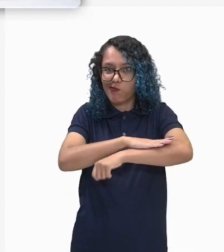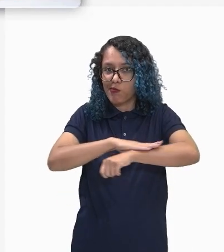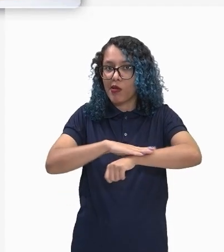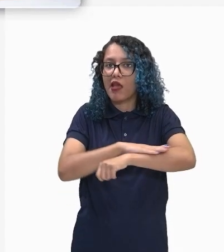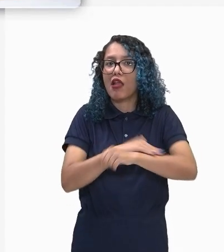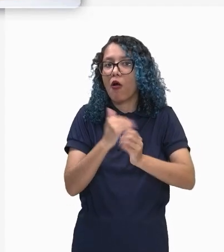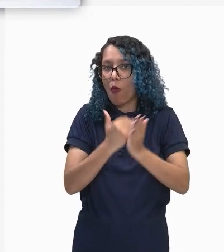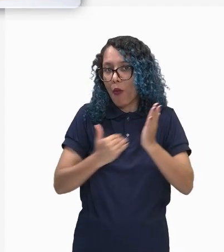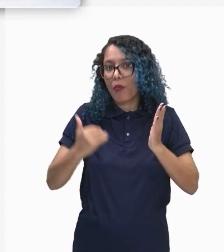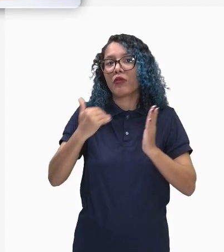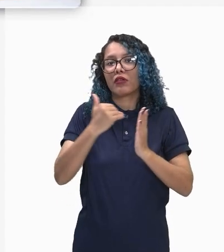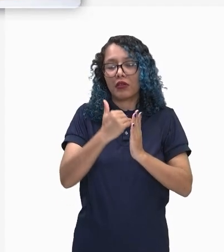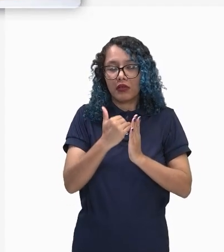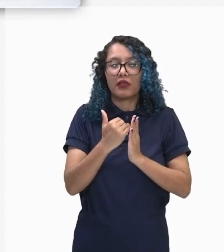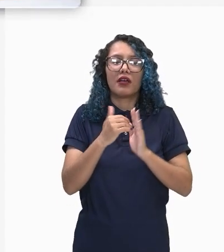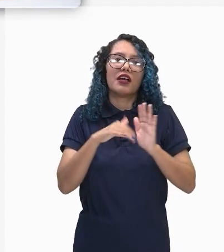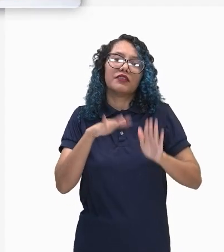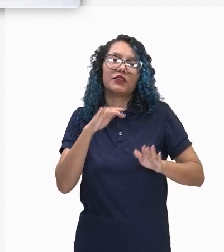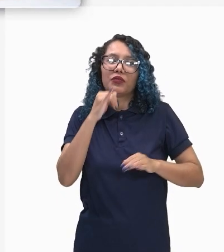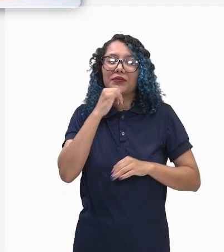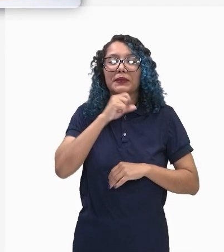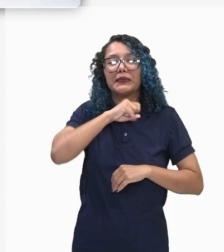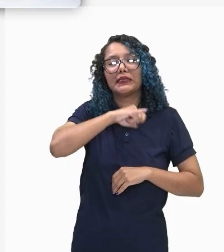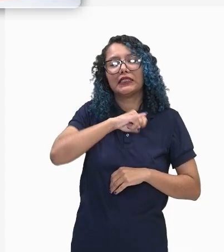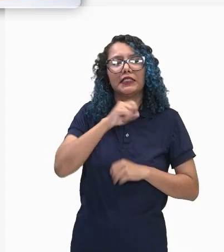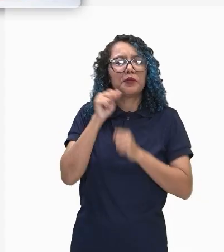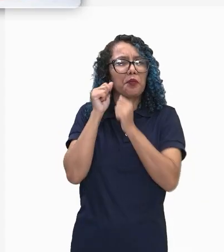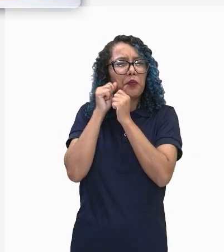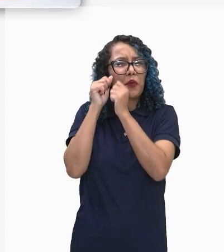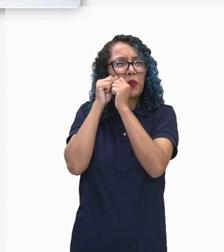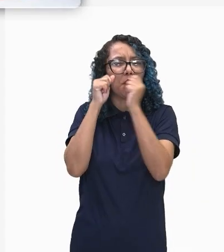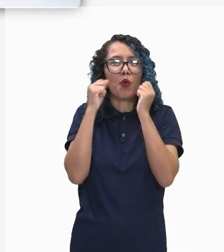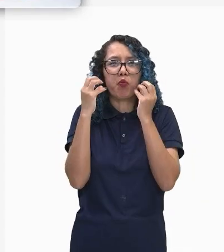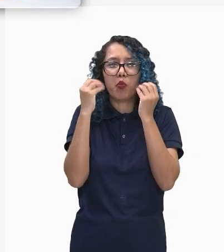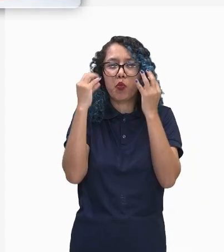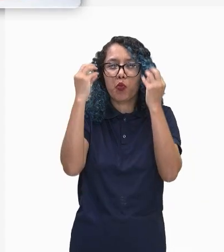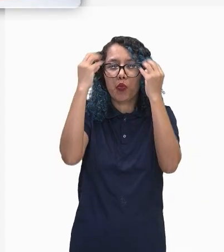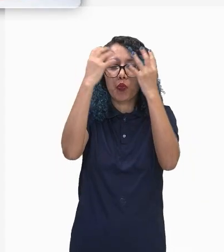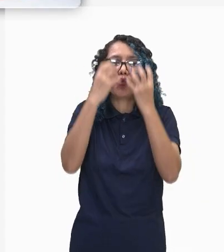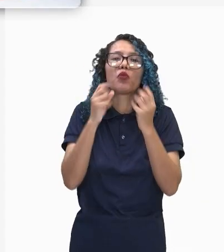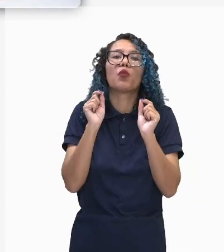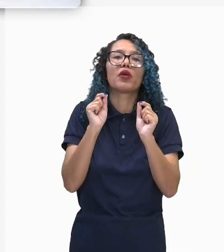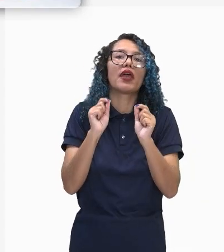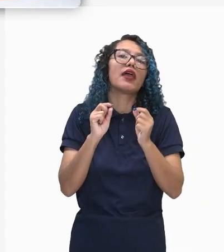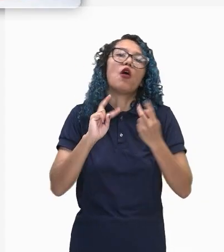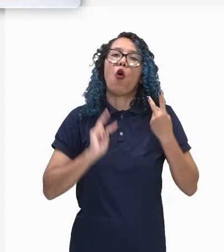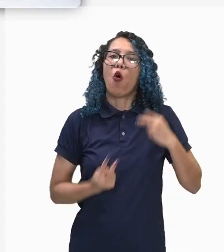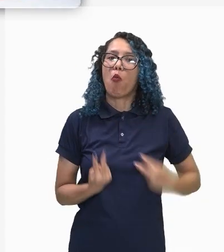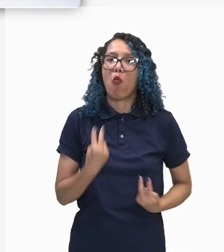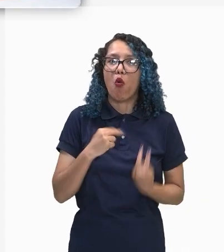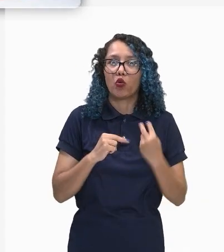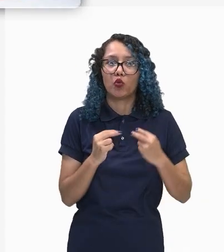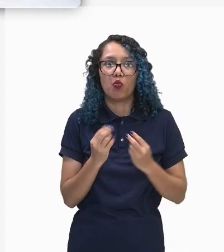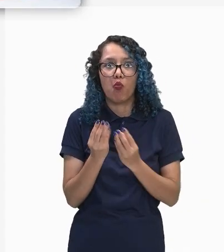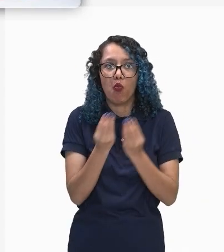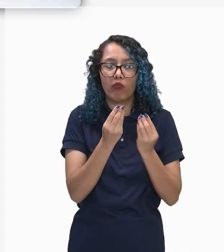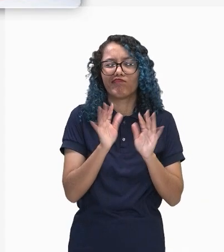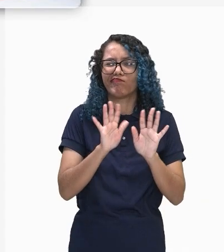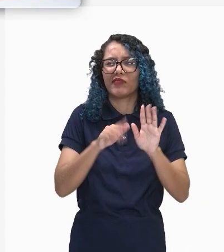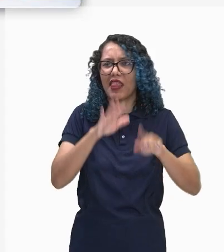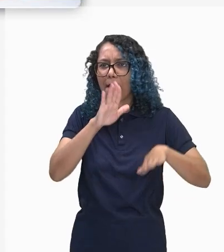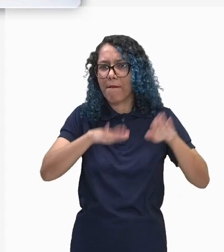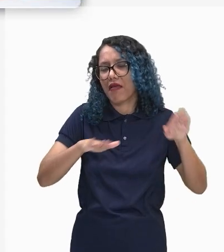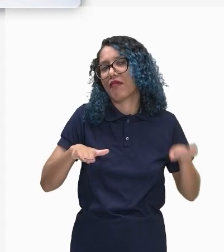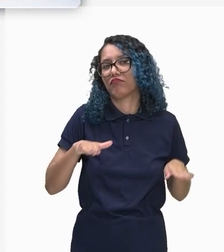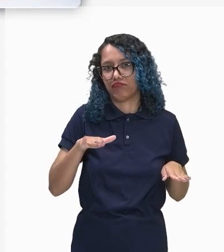todo mundo geralmente fala, se tem muita espinha porque tem muito hormônio. Na verdade, isso vai variar de pessoa para pessoa,